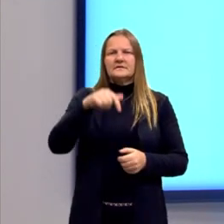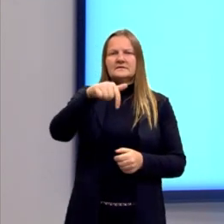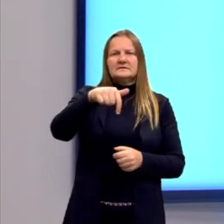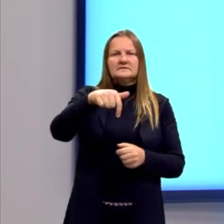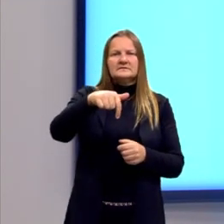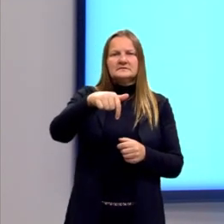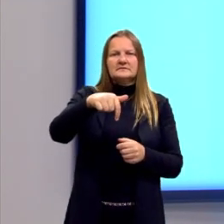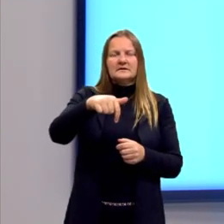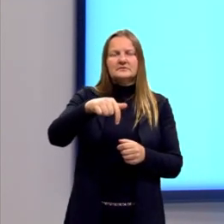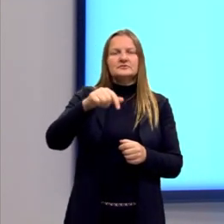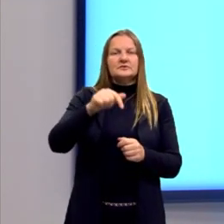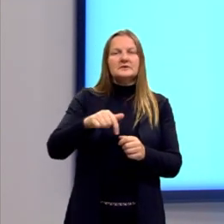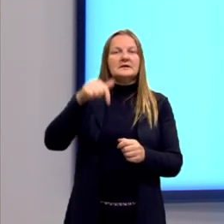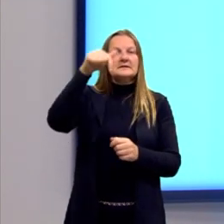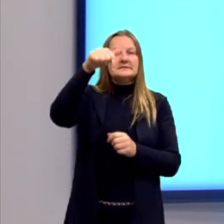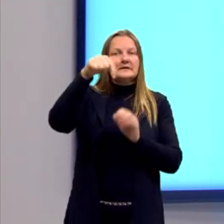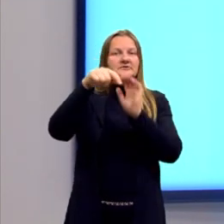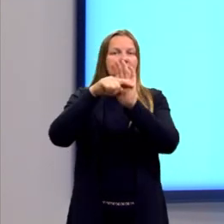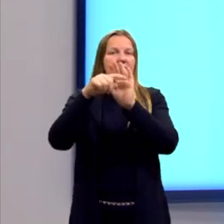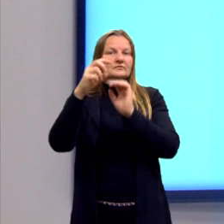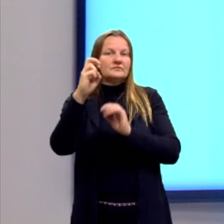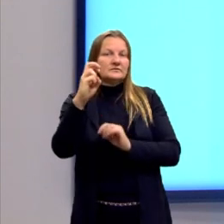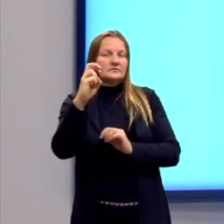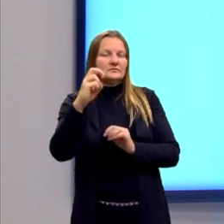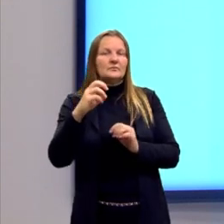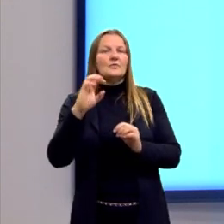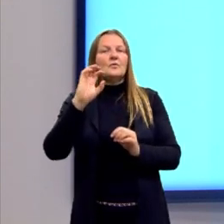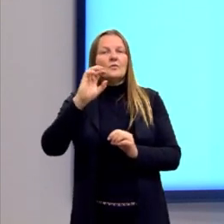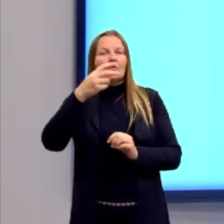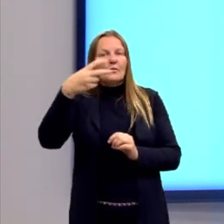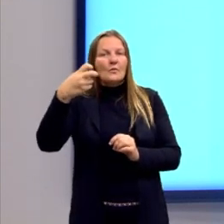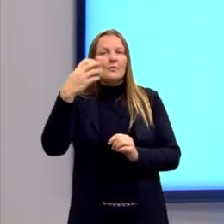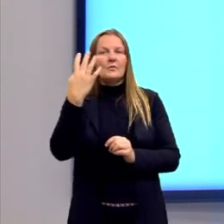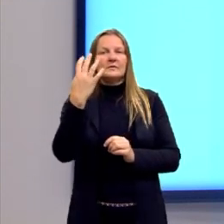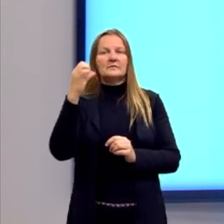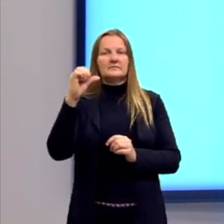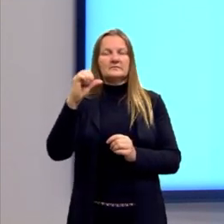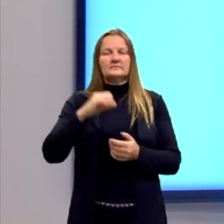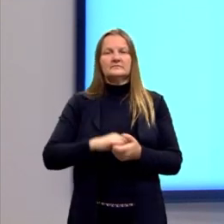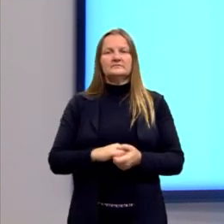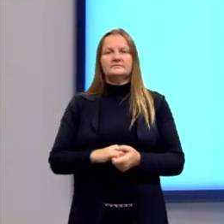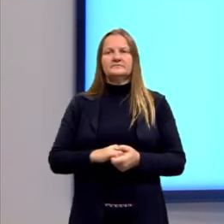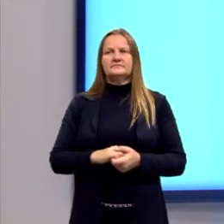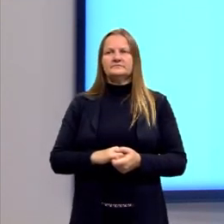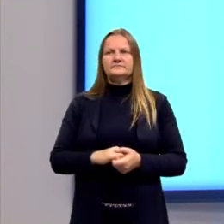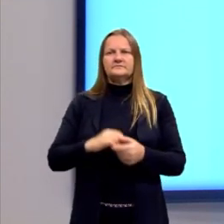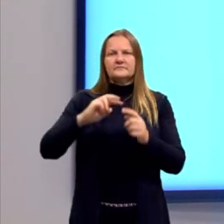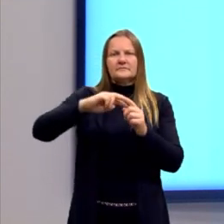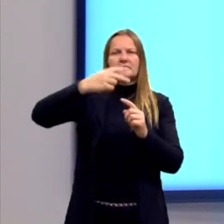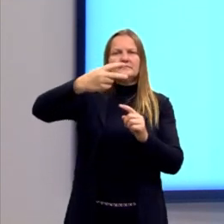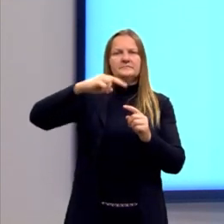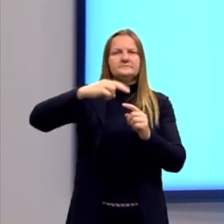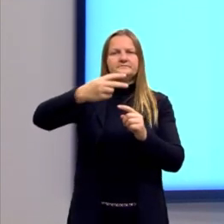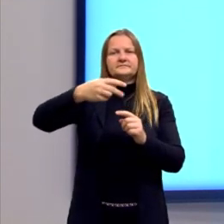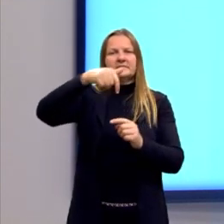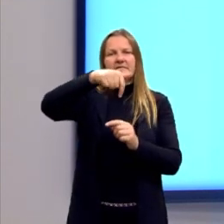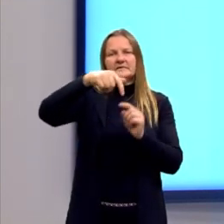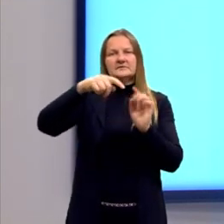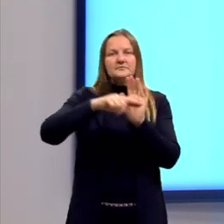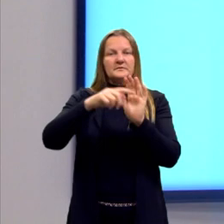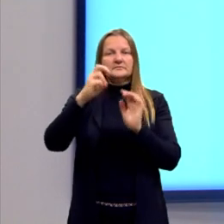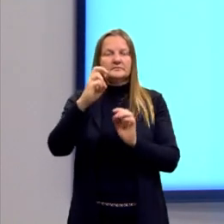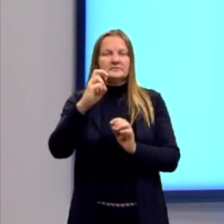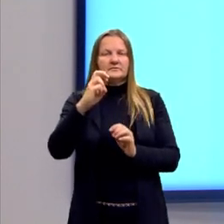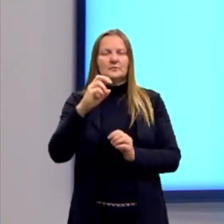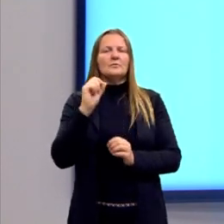elevado a 7 - 5 que resulta em 49 no expoente onde nós temos 7 - 5